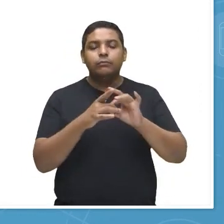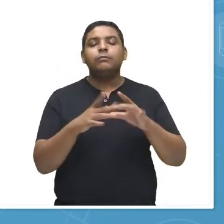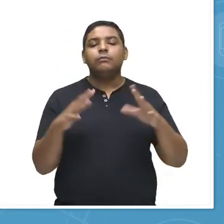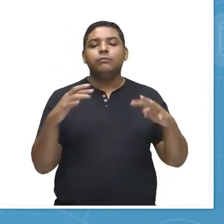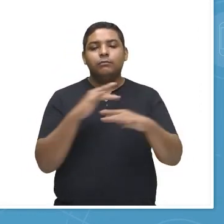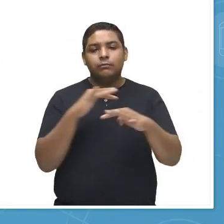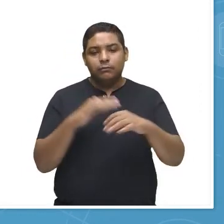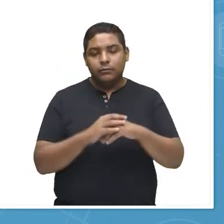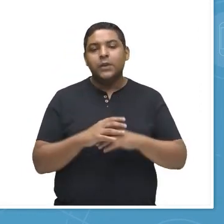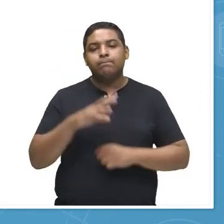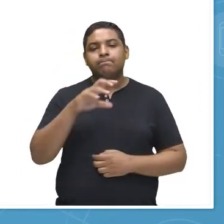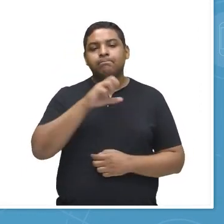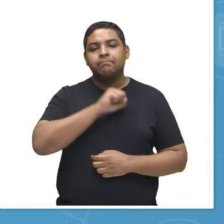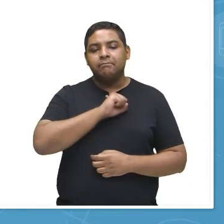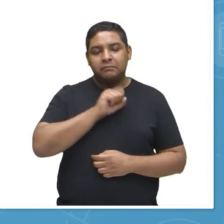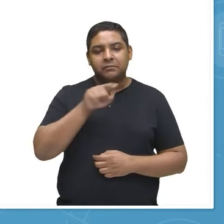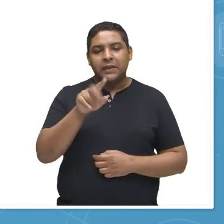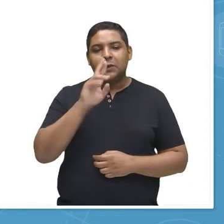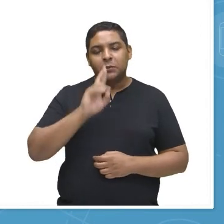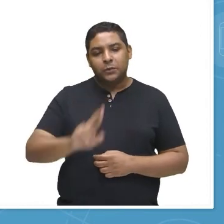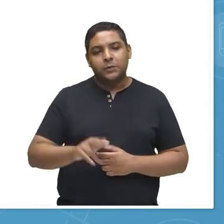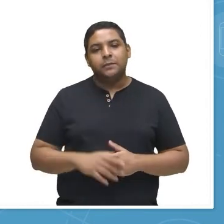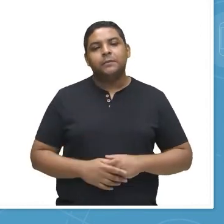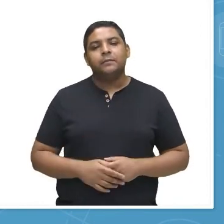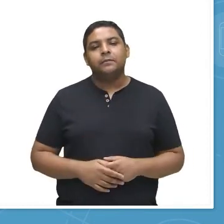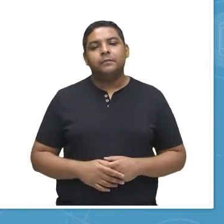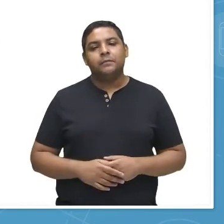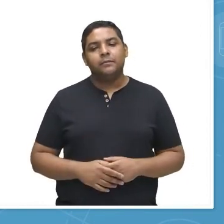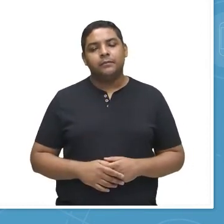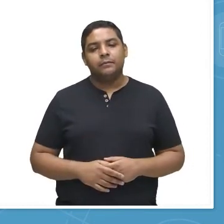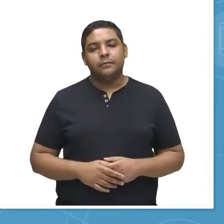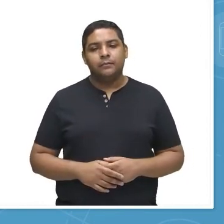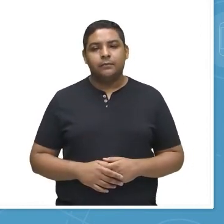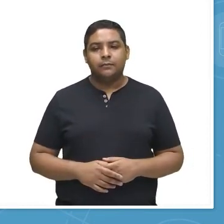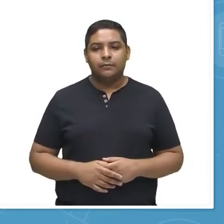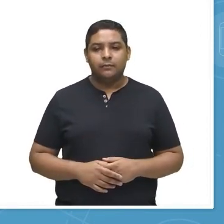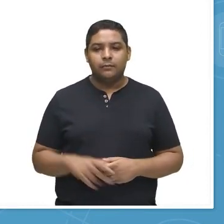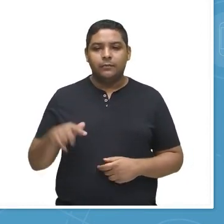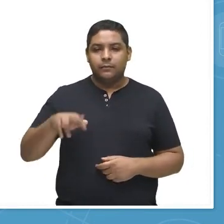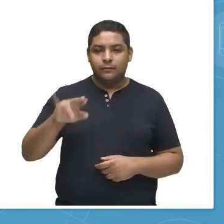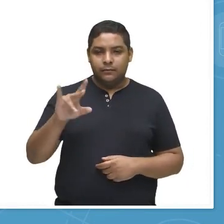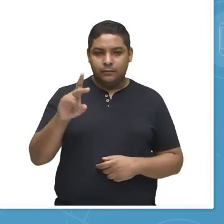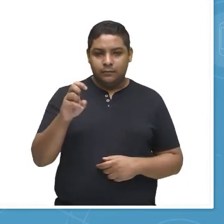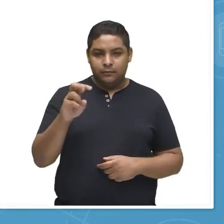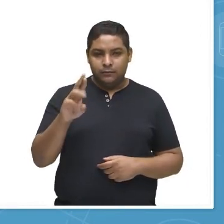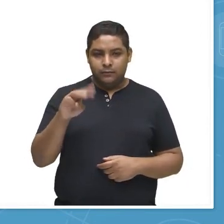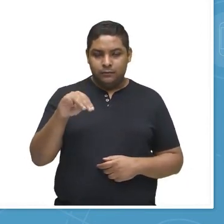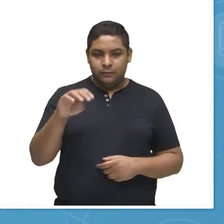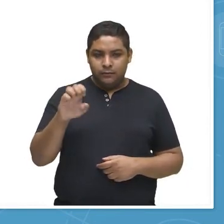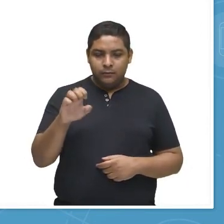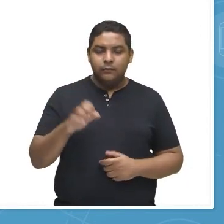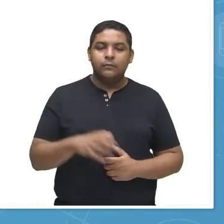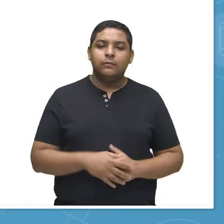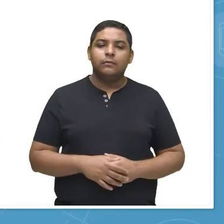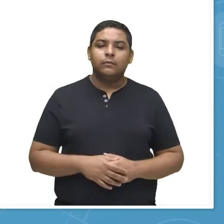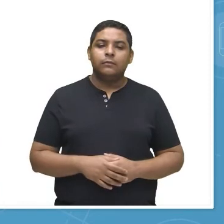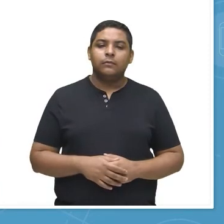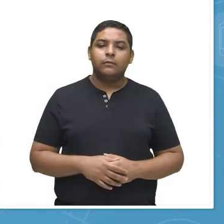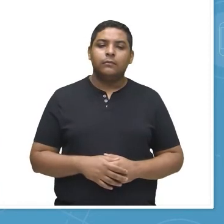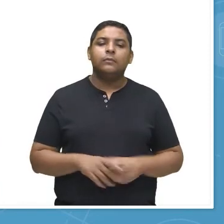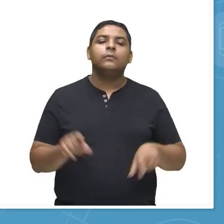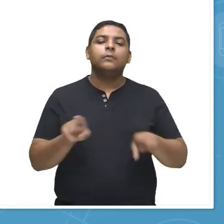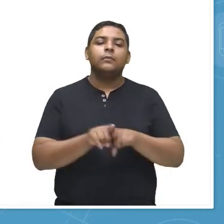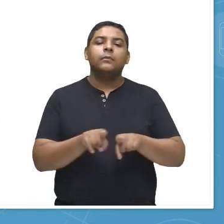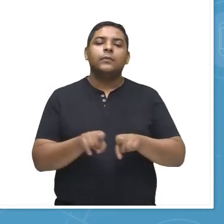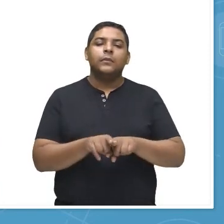Marcos, gostei da resposta. O Guilherme Silva, da Escola Cândido Rondon, também